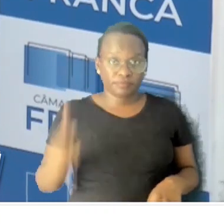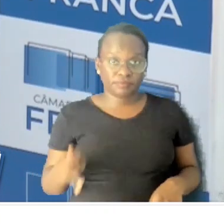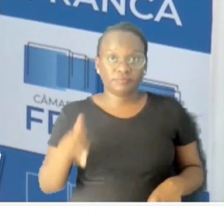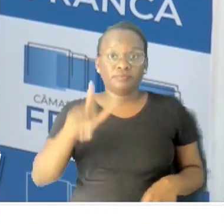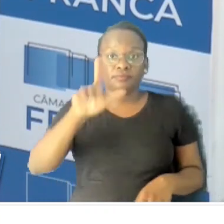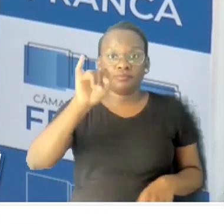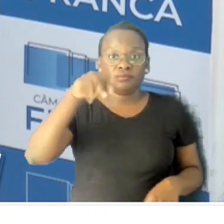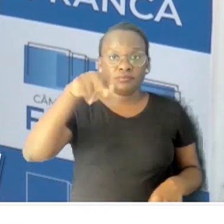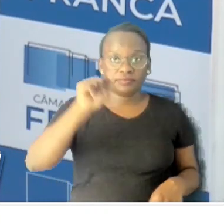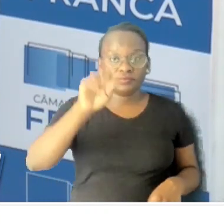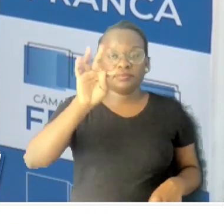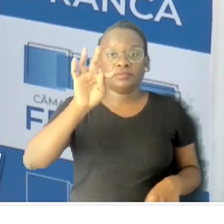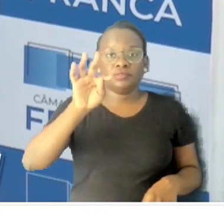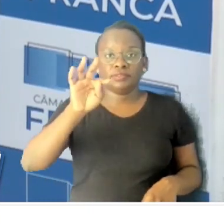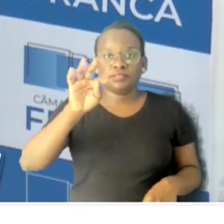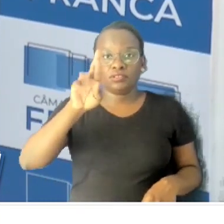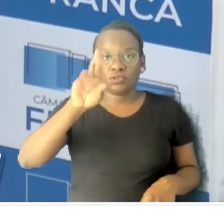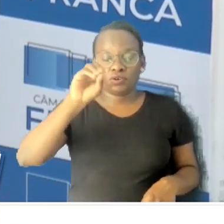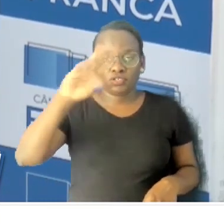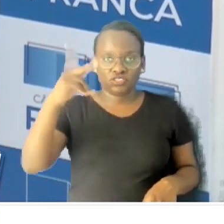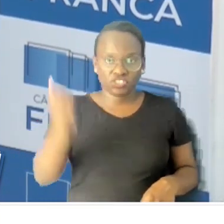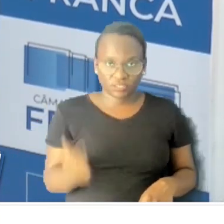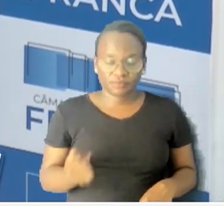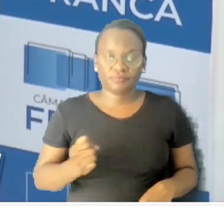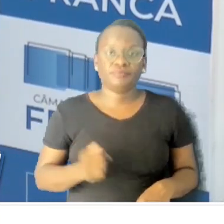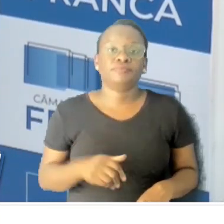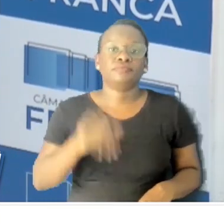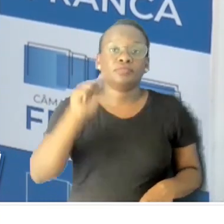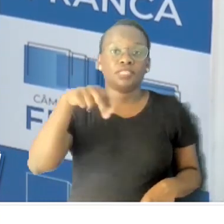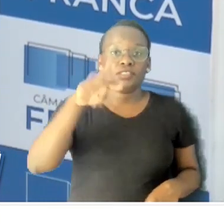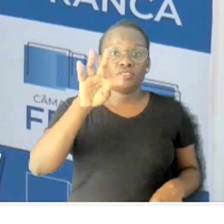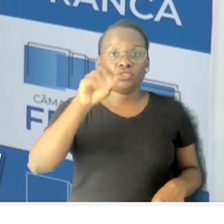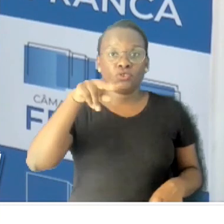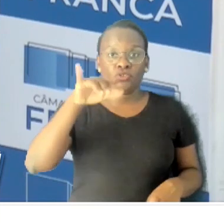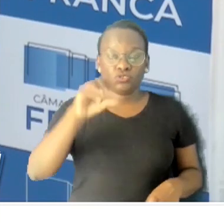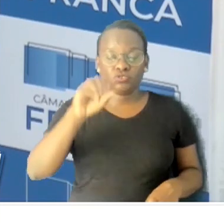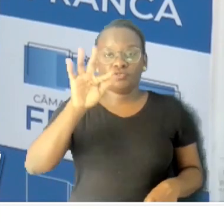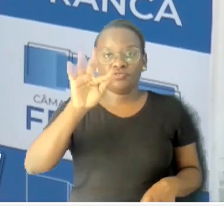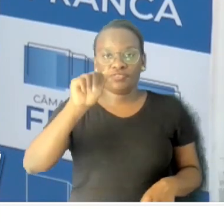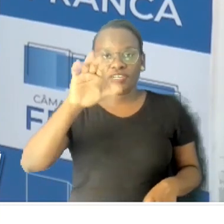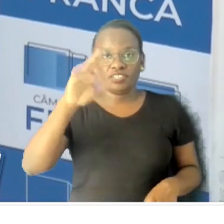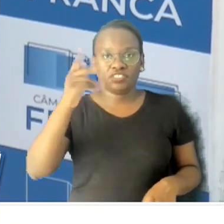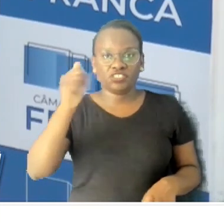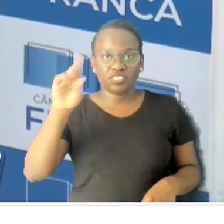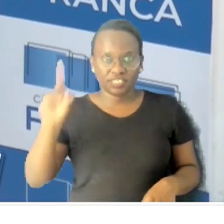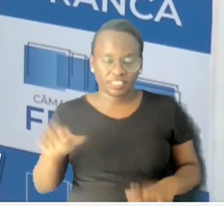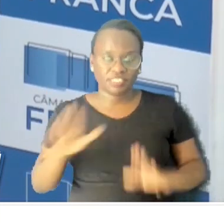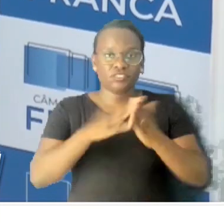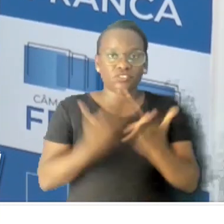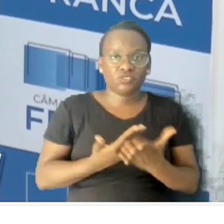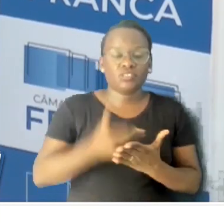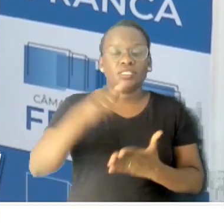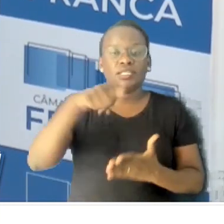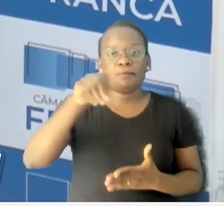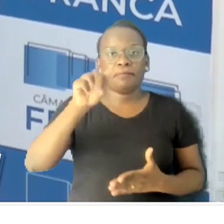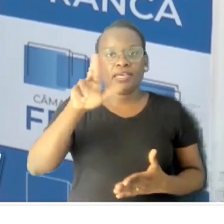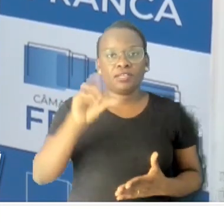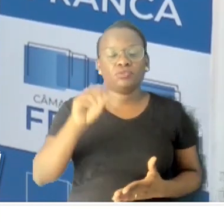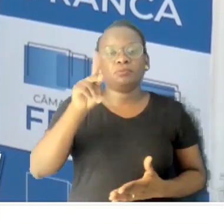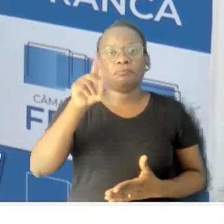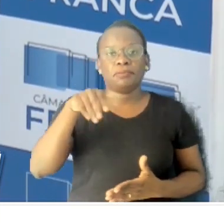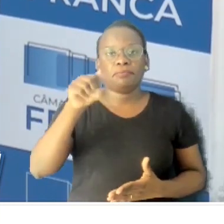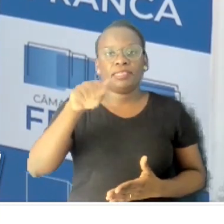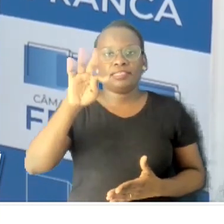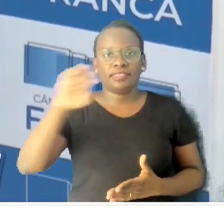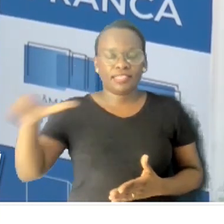Lina Pioccioni Rocha, Antônio Fachada Júlio Cardoso, Escola Amálio Pimentel,